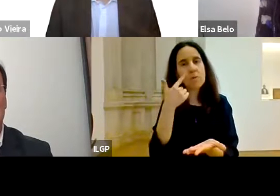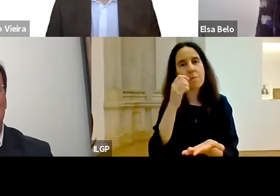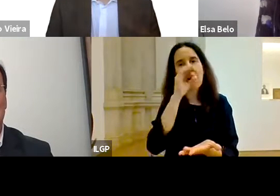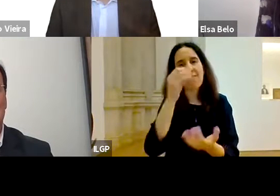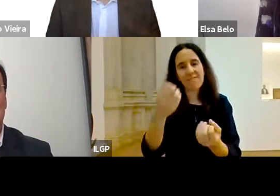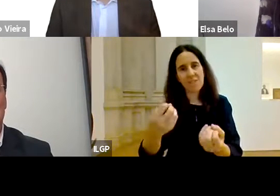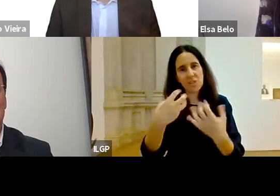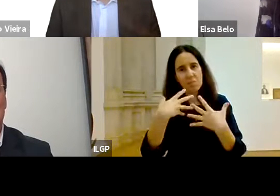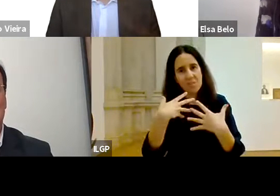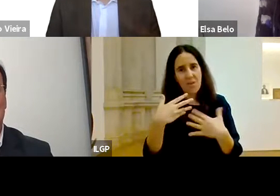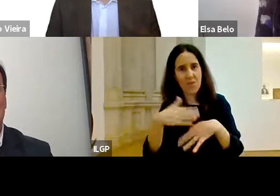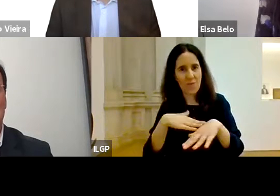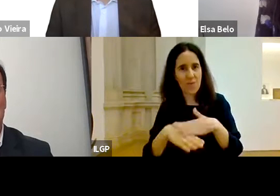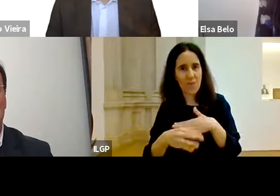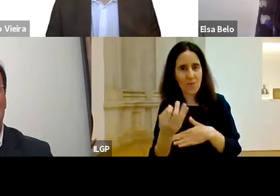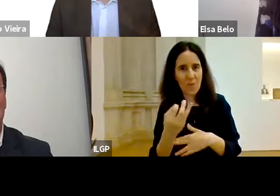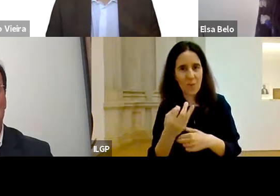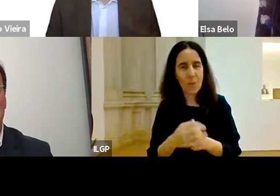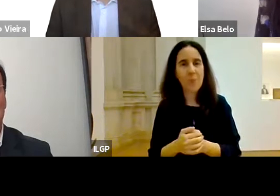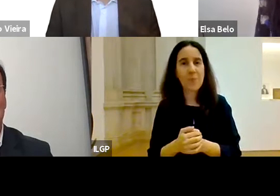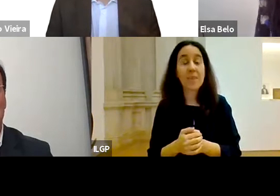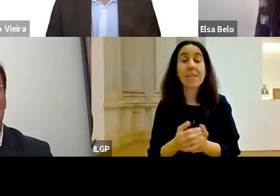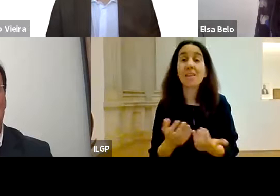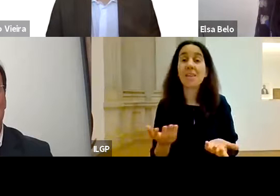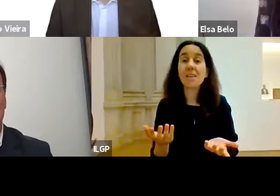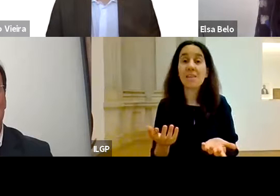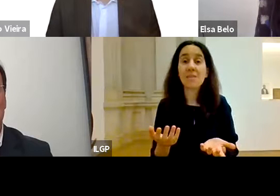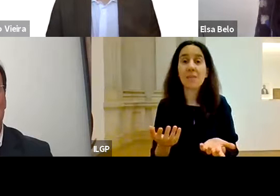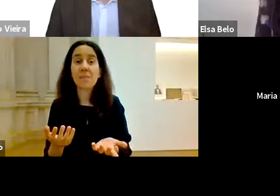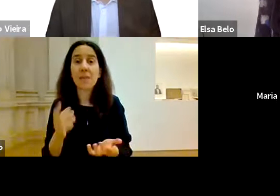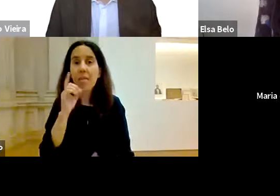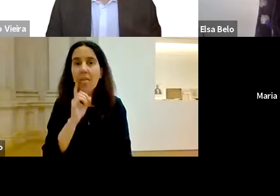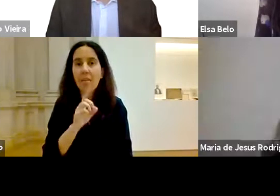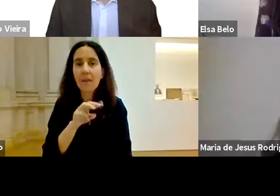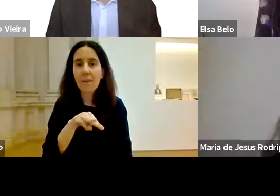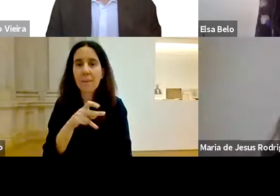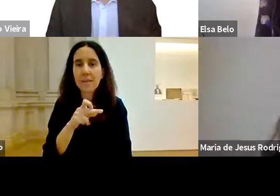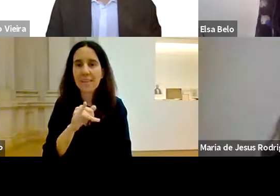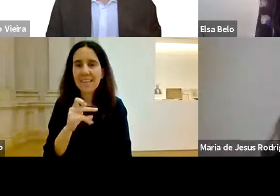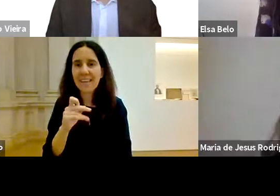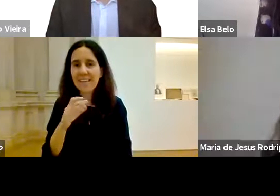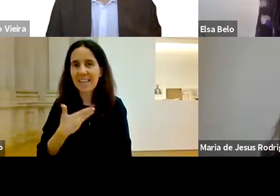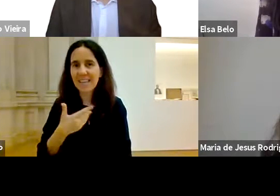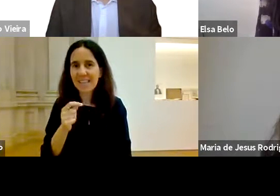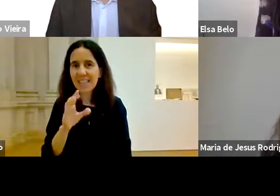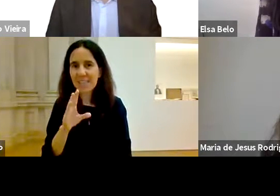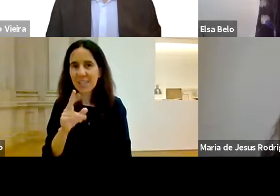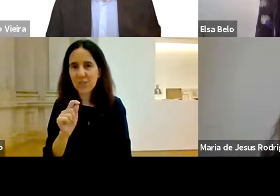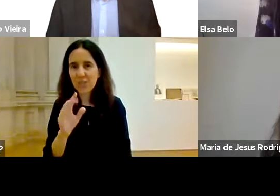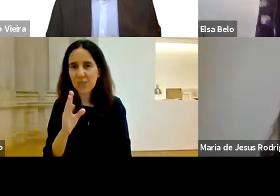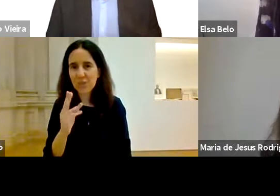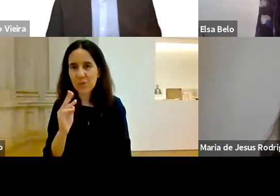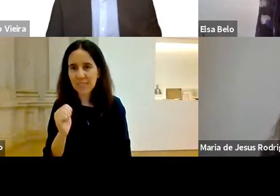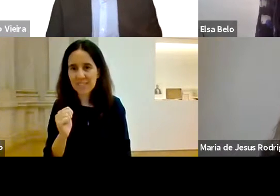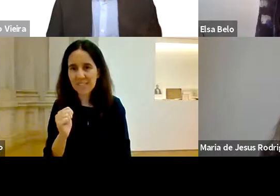foi aqui feita. E Maria de Jesus, para o encerramento,